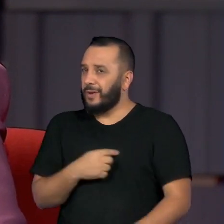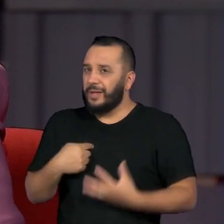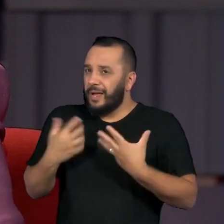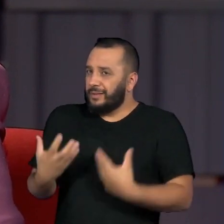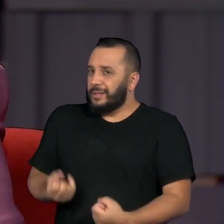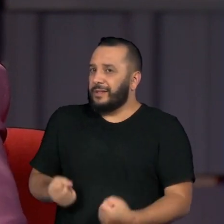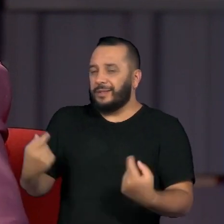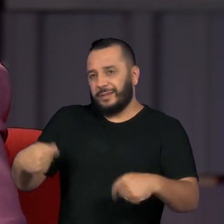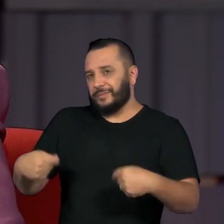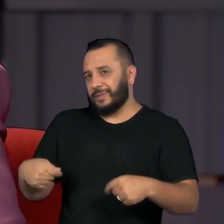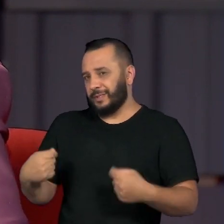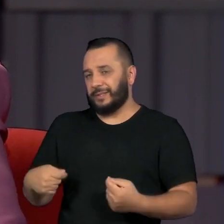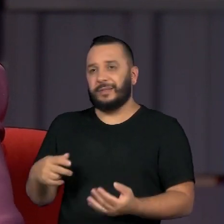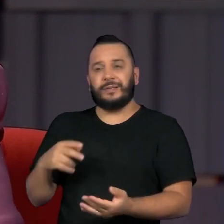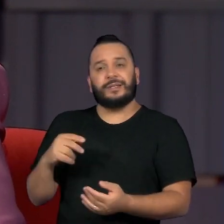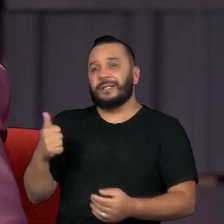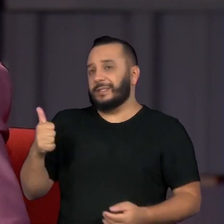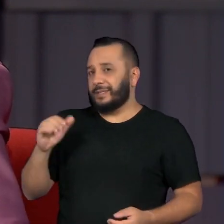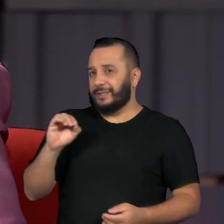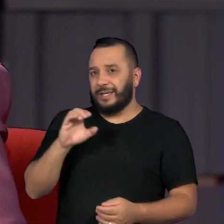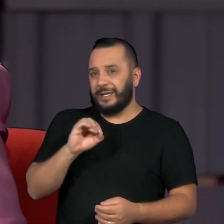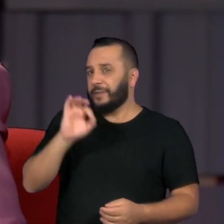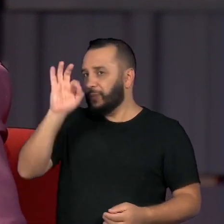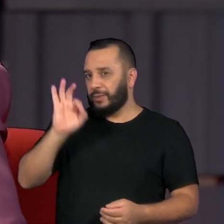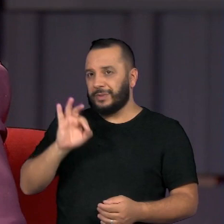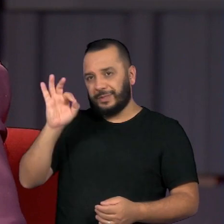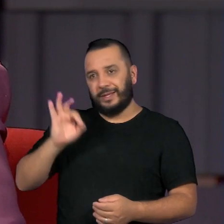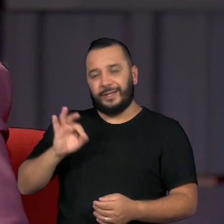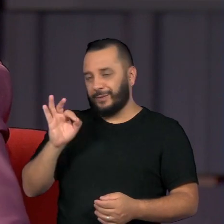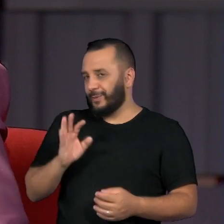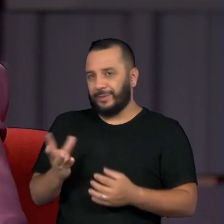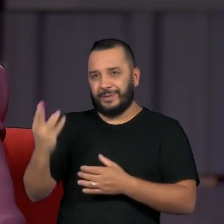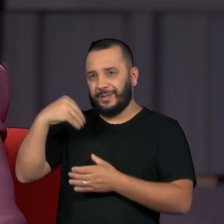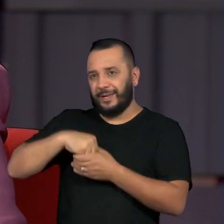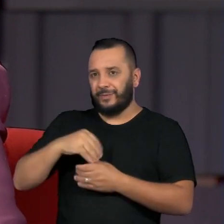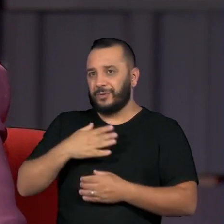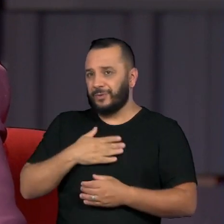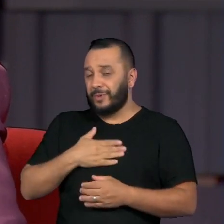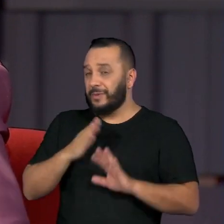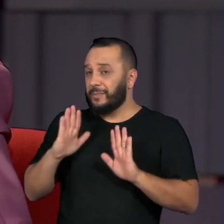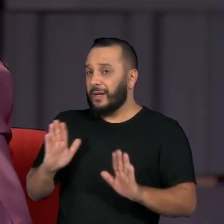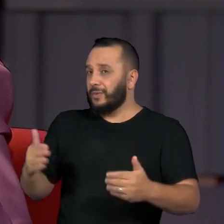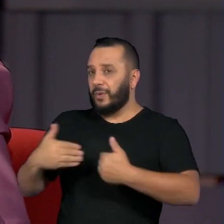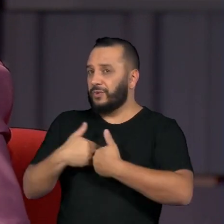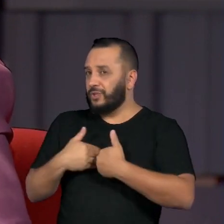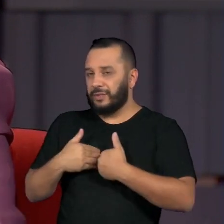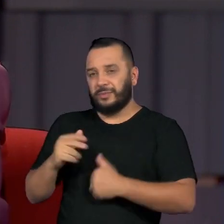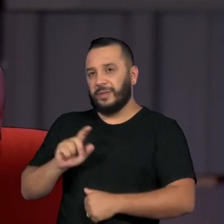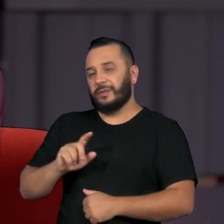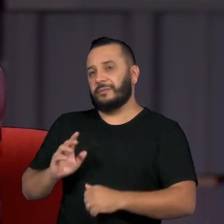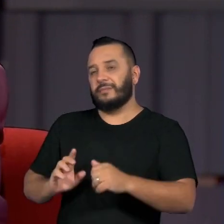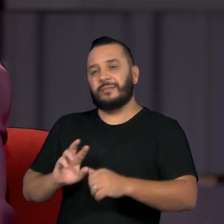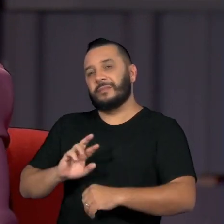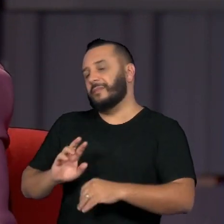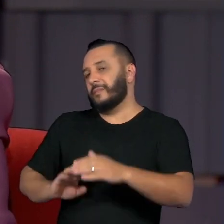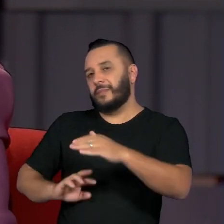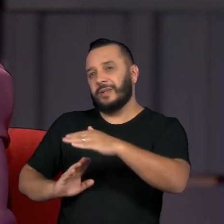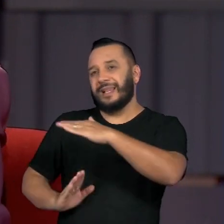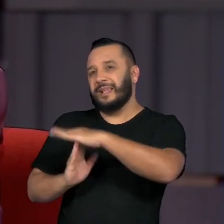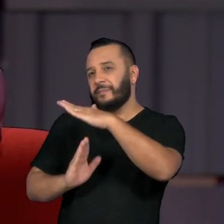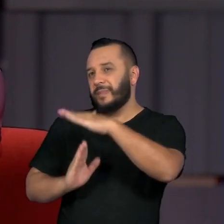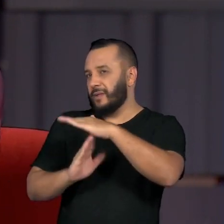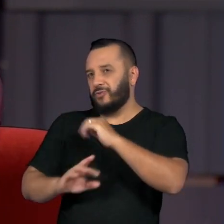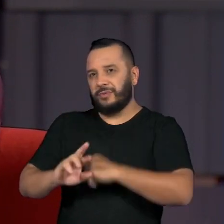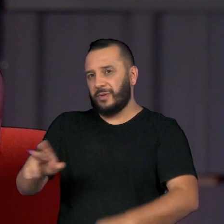vai estar lá presente 100% das vezes, mas ele não te limita a o Miguel autista,